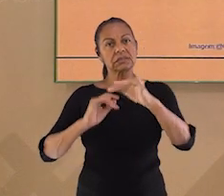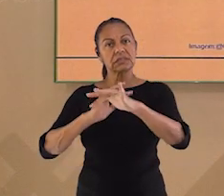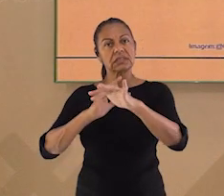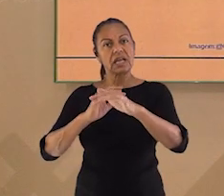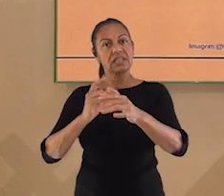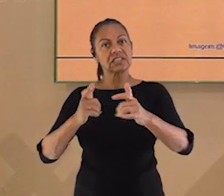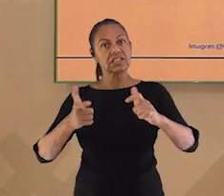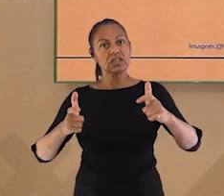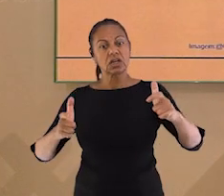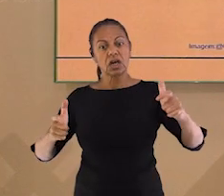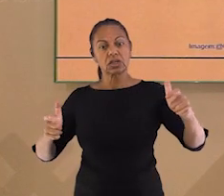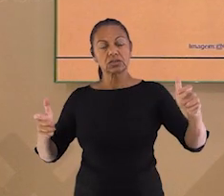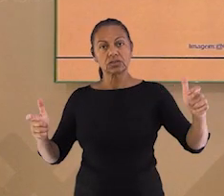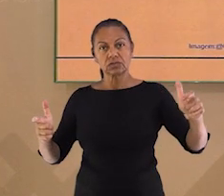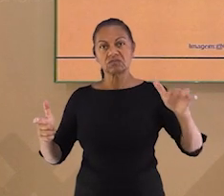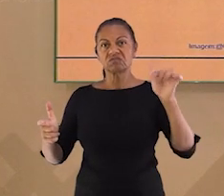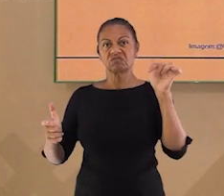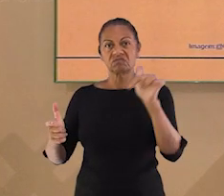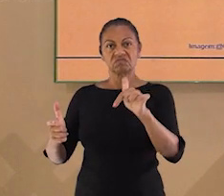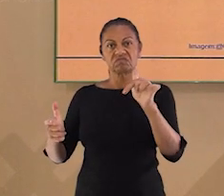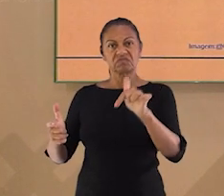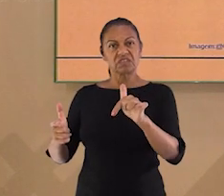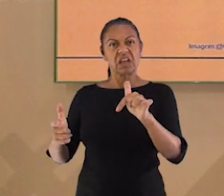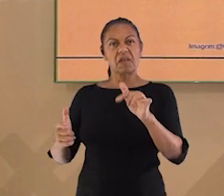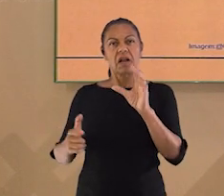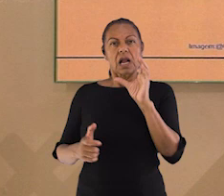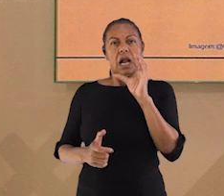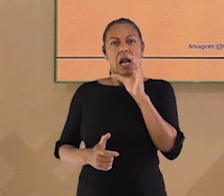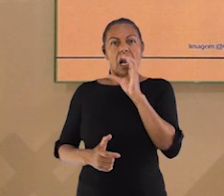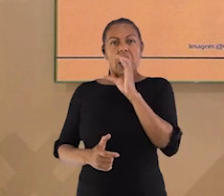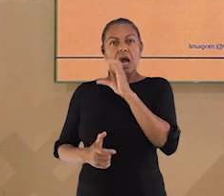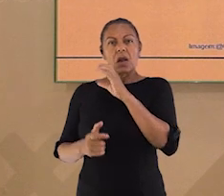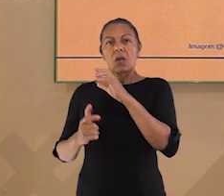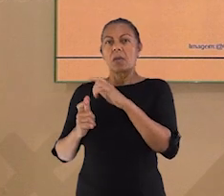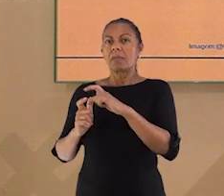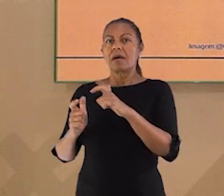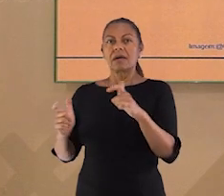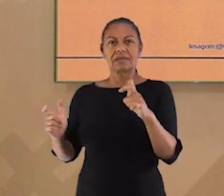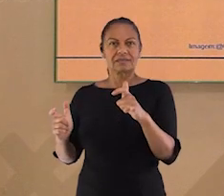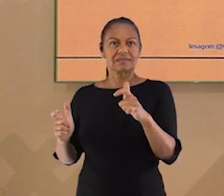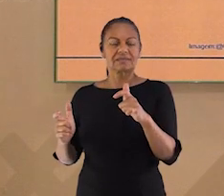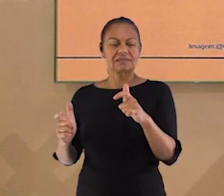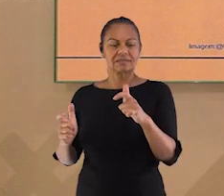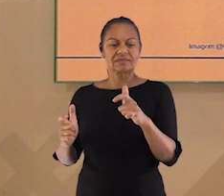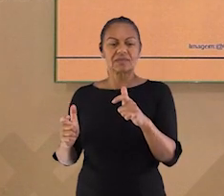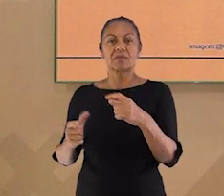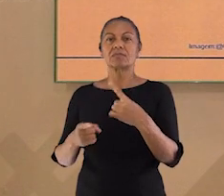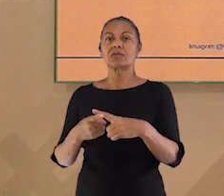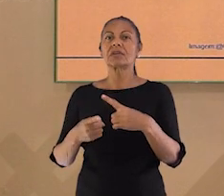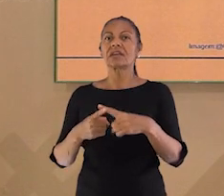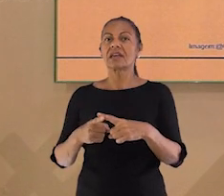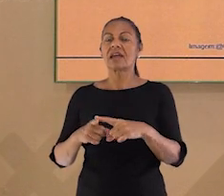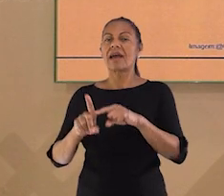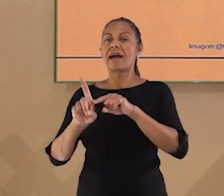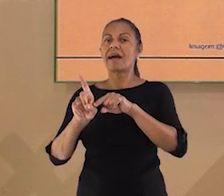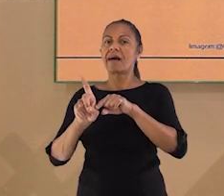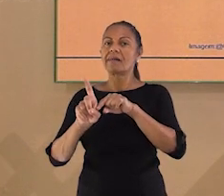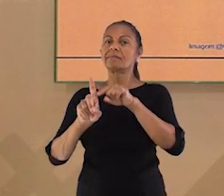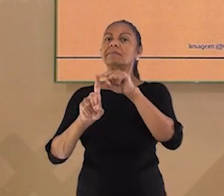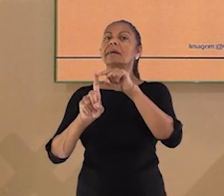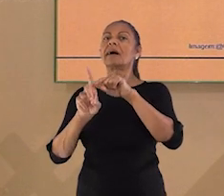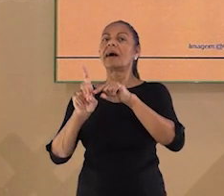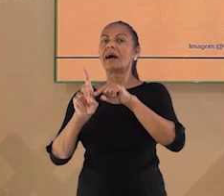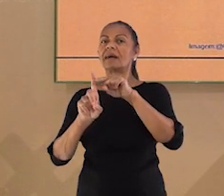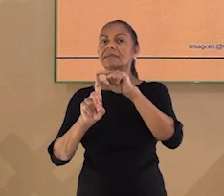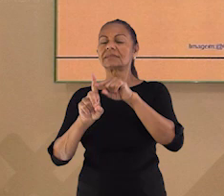grandes cidades temos a sensação que faz mais calor do que em cidades menores? Pois bem, essa é